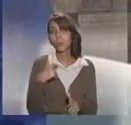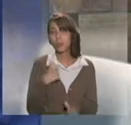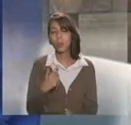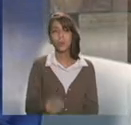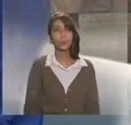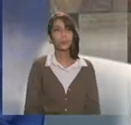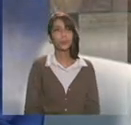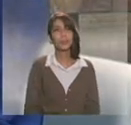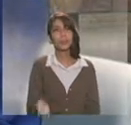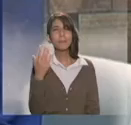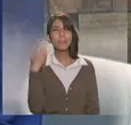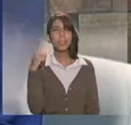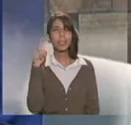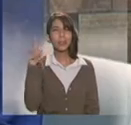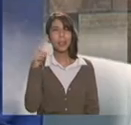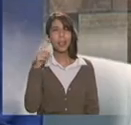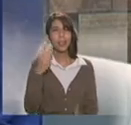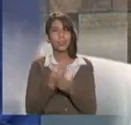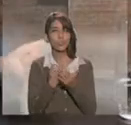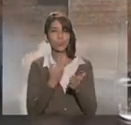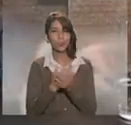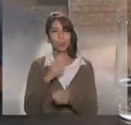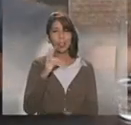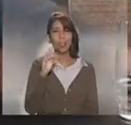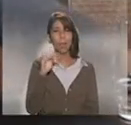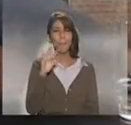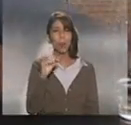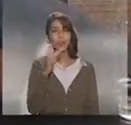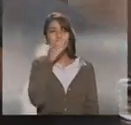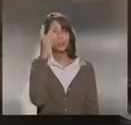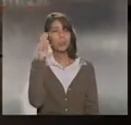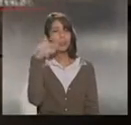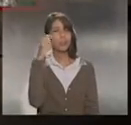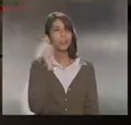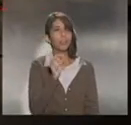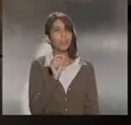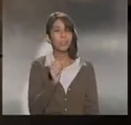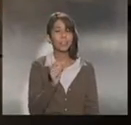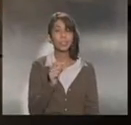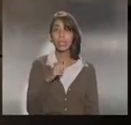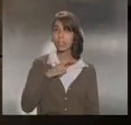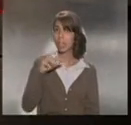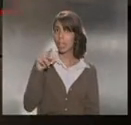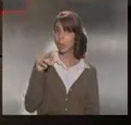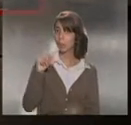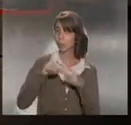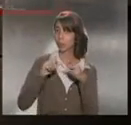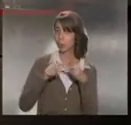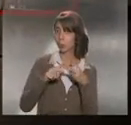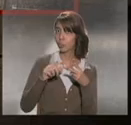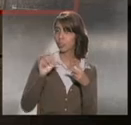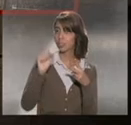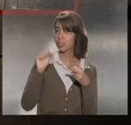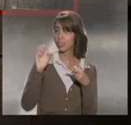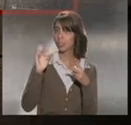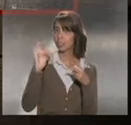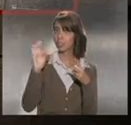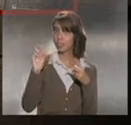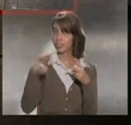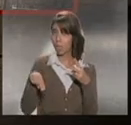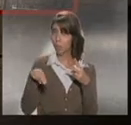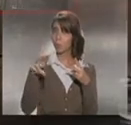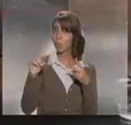eram seus contemporâneos no tablado e lembra os irmão selton e danton mello era o meu primeiro